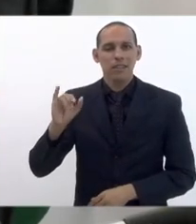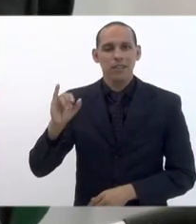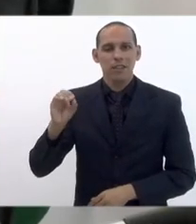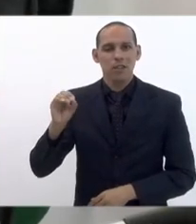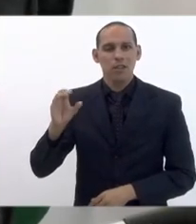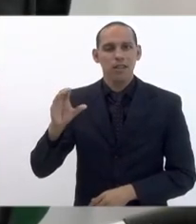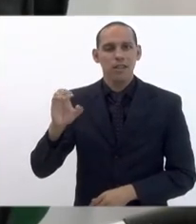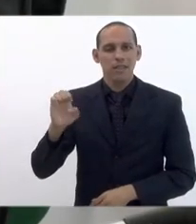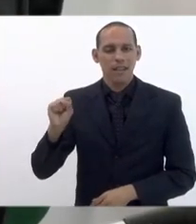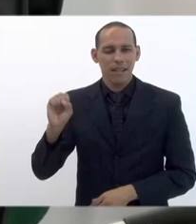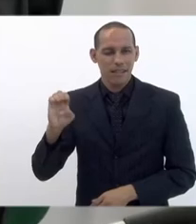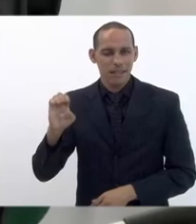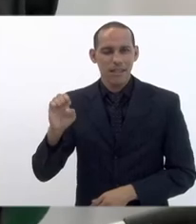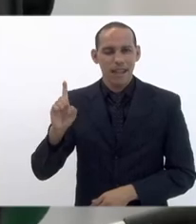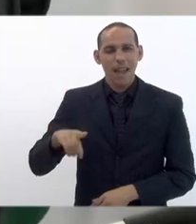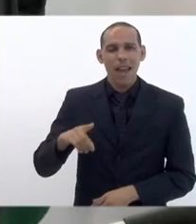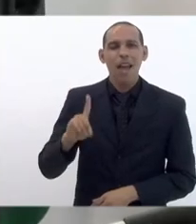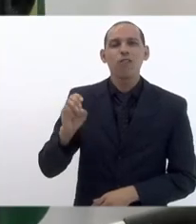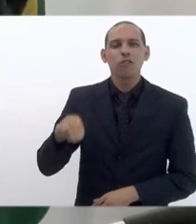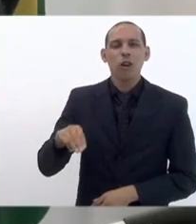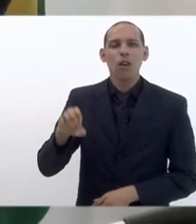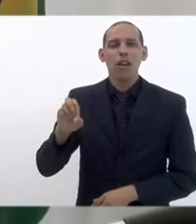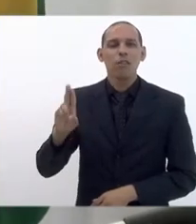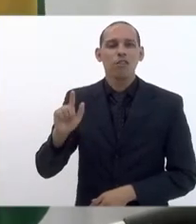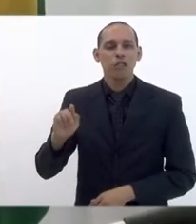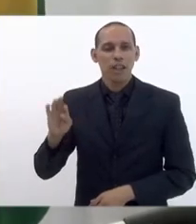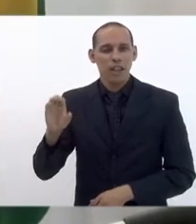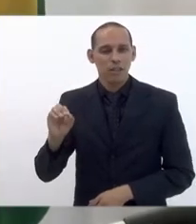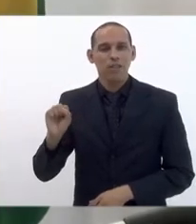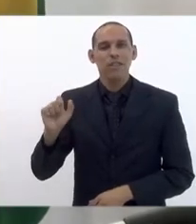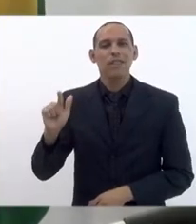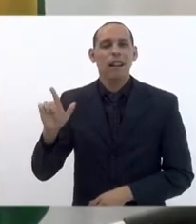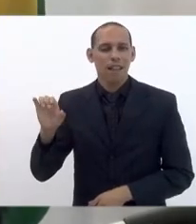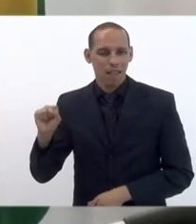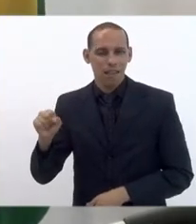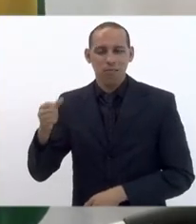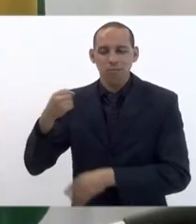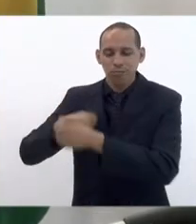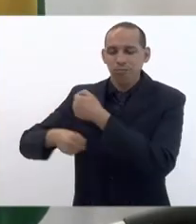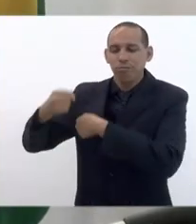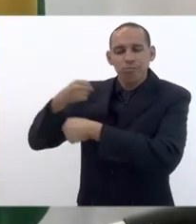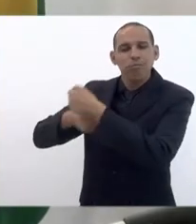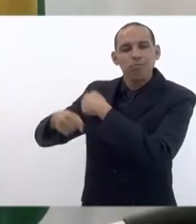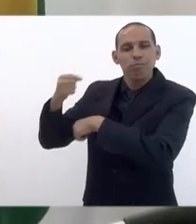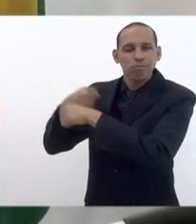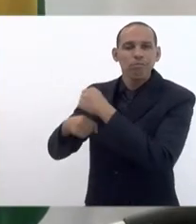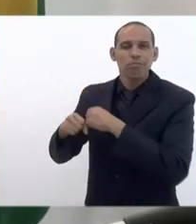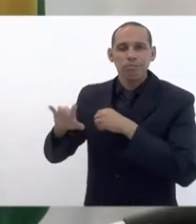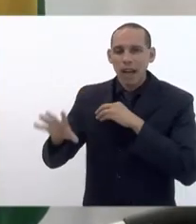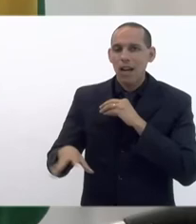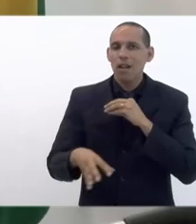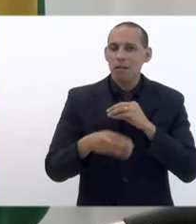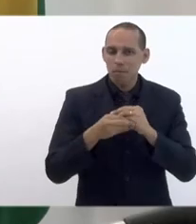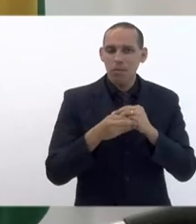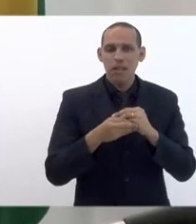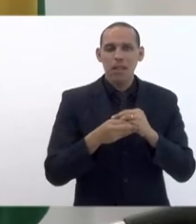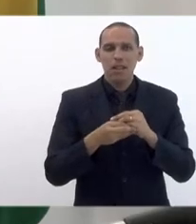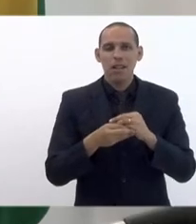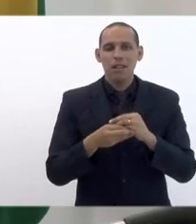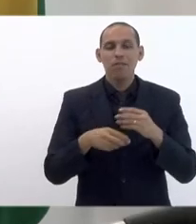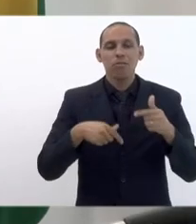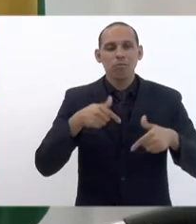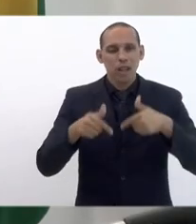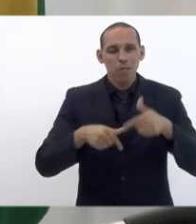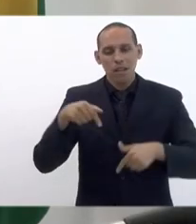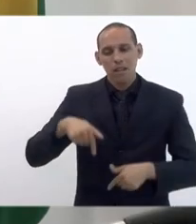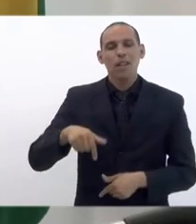pelo Dom Eugênio de Araújo Salles, há alguns anos atrás, quando implantou esse trabalho na Arquidiocese do Rio de Janeiro,